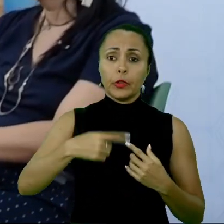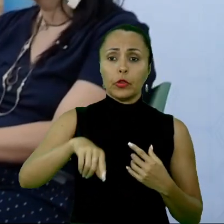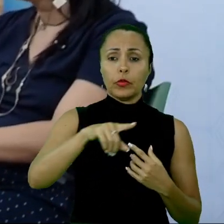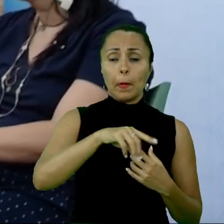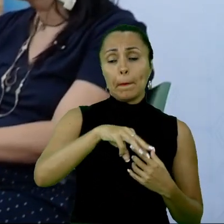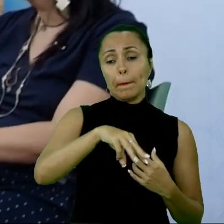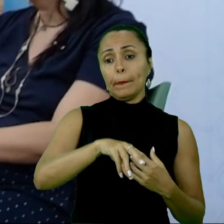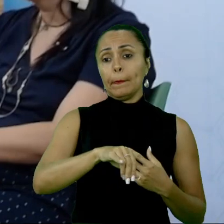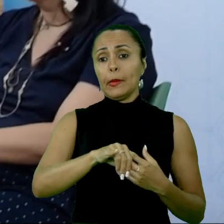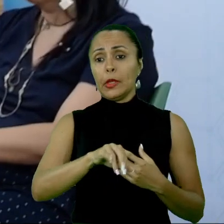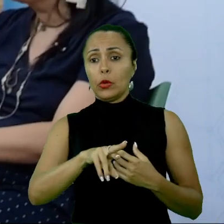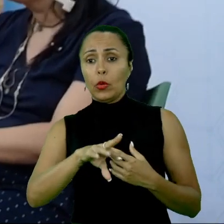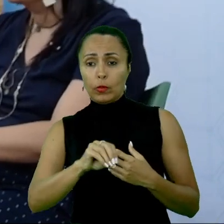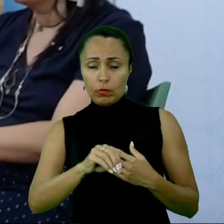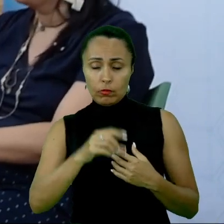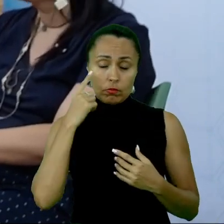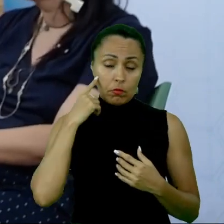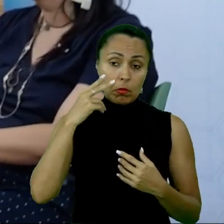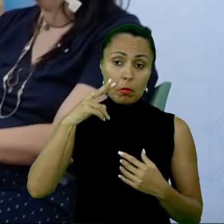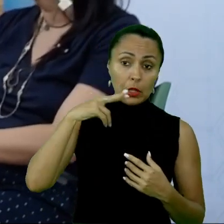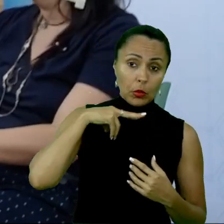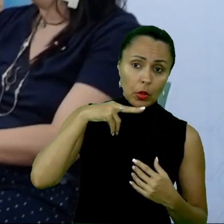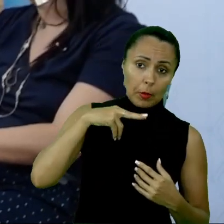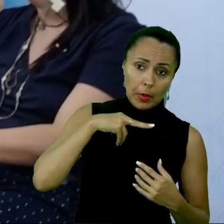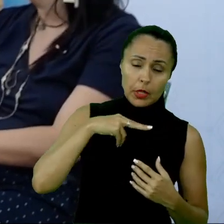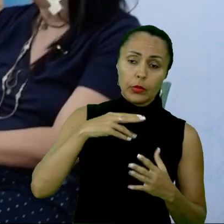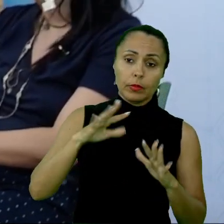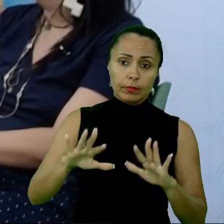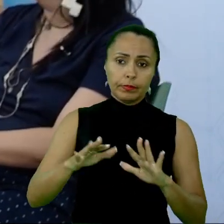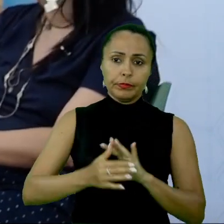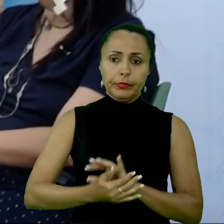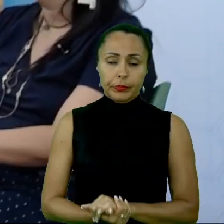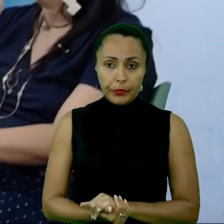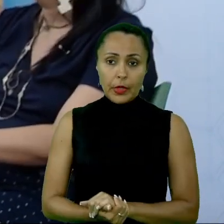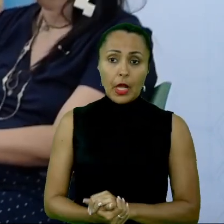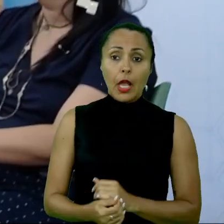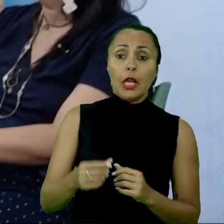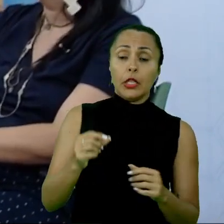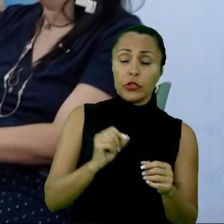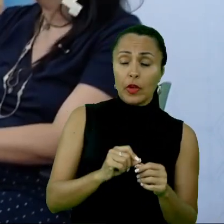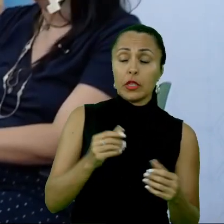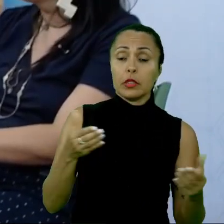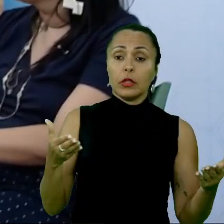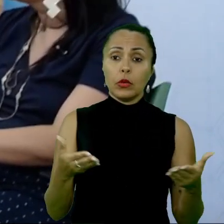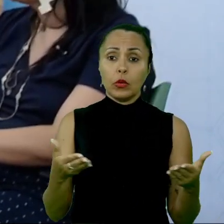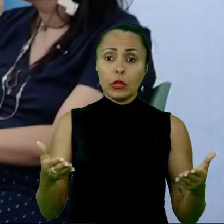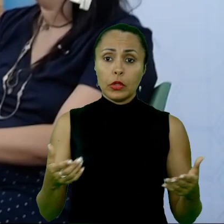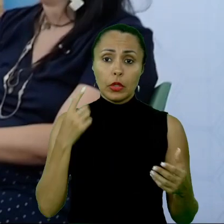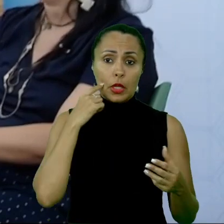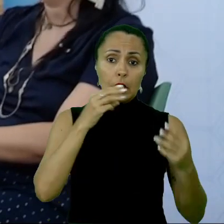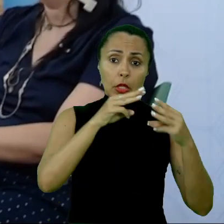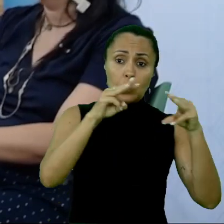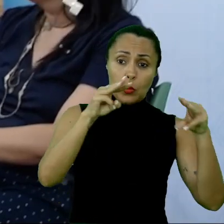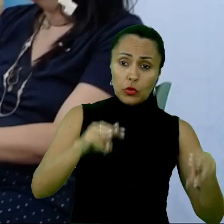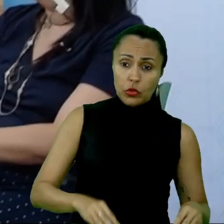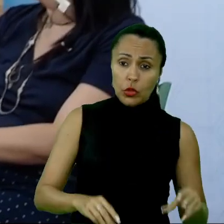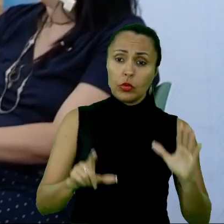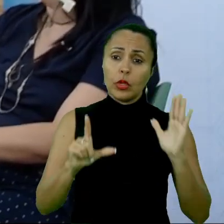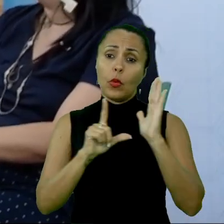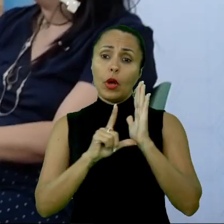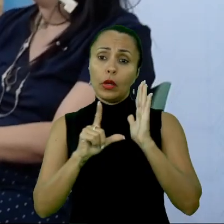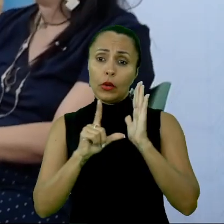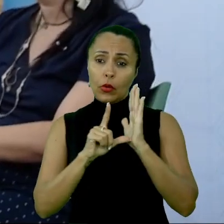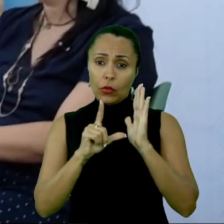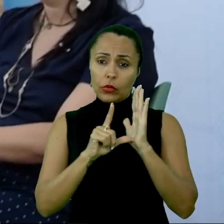Miró, particularmente, porque eu sei, porque eu já vi. Sim. Eles fazem hoje, todo museu tem uma loja. Uma lojinha,